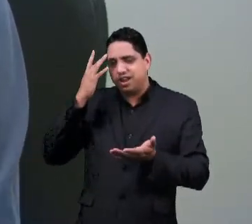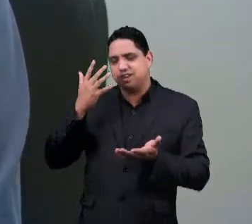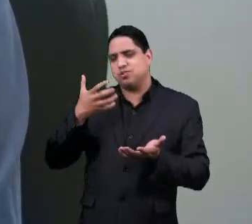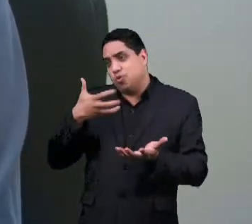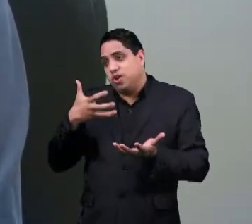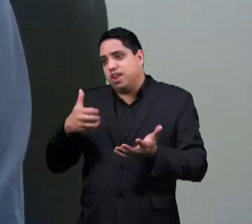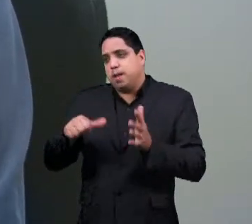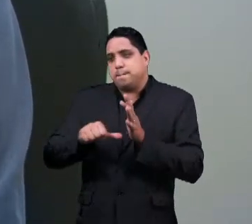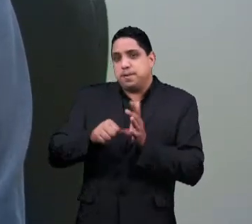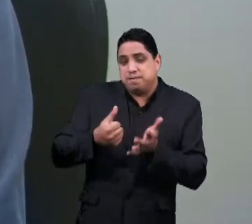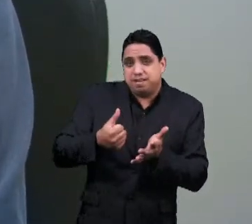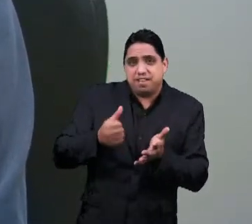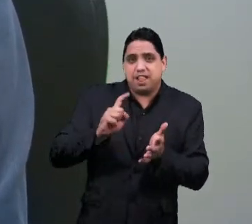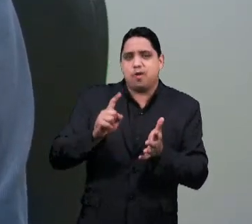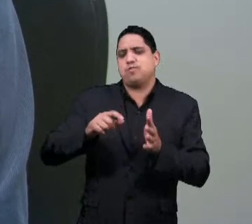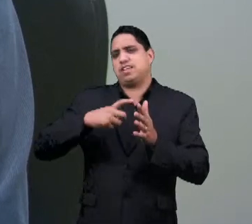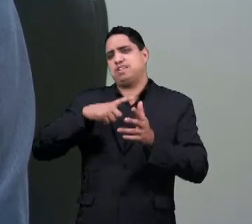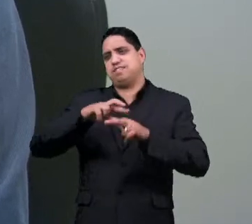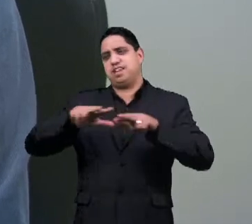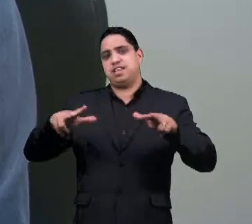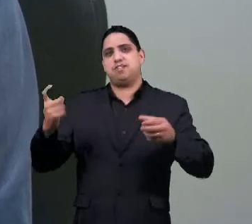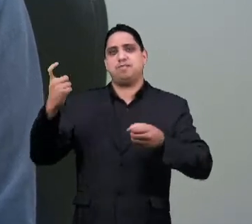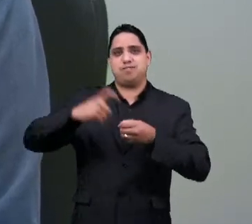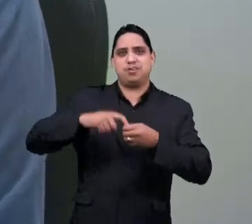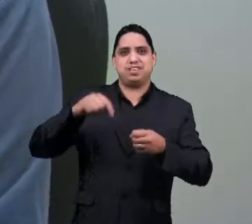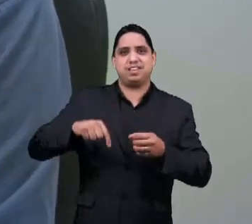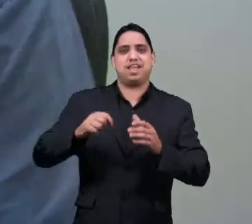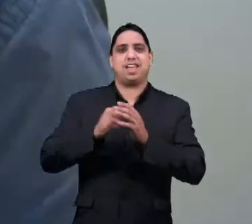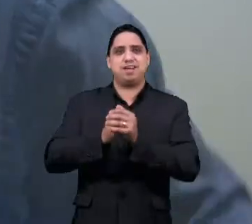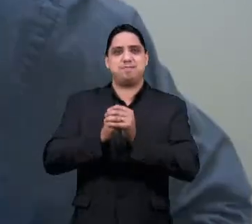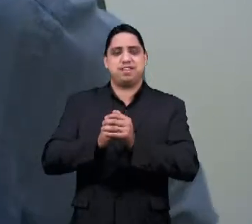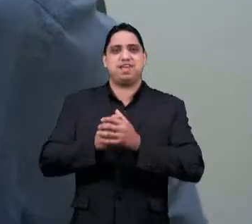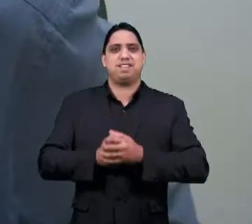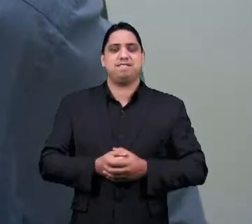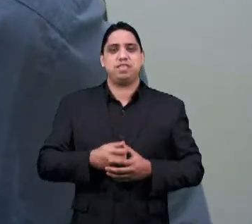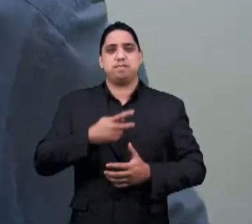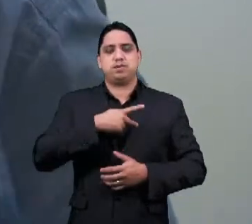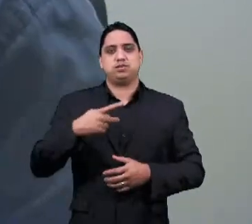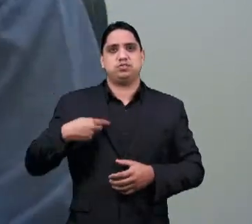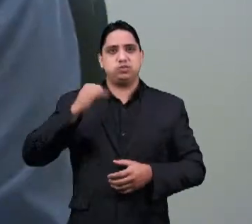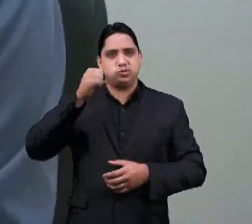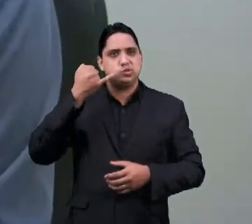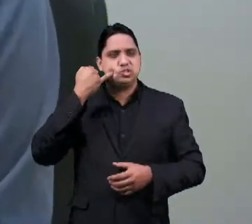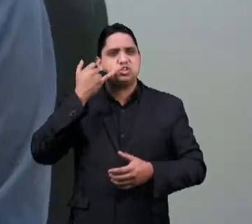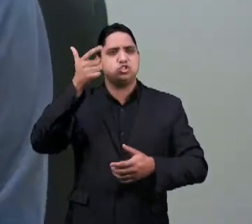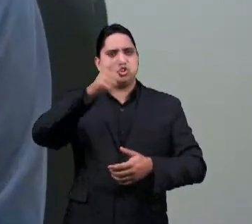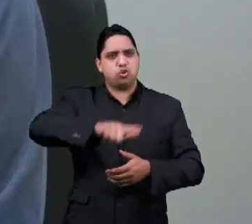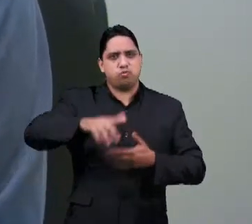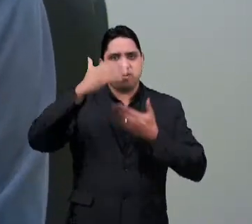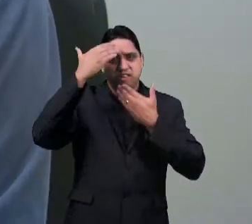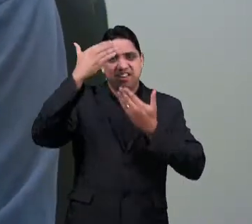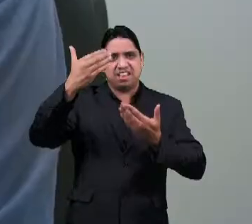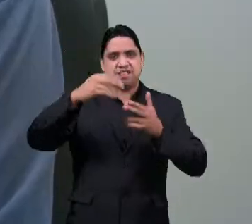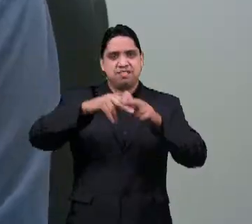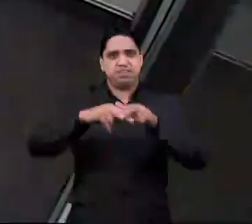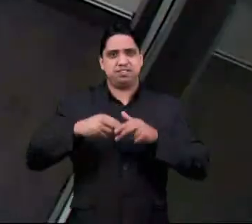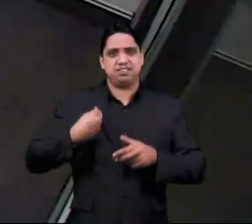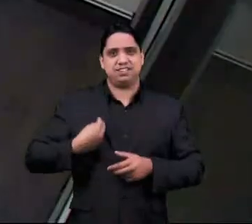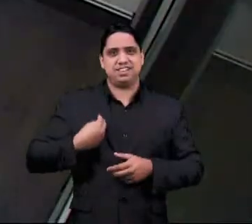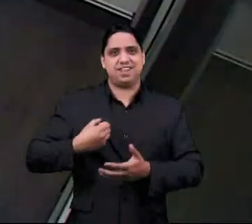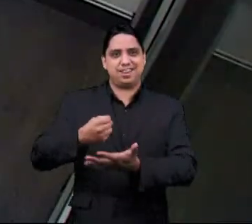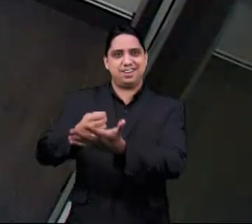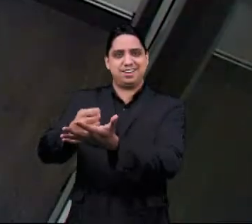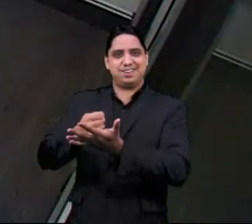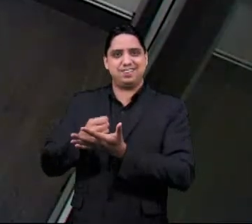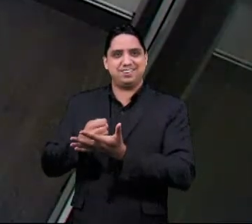aqui na Rádio Manaim. Amém. Amém? Amém. Pastor Josias Júnior, mais uma vez, muito obrigado pela vinda aqui, dando aquele